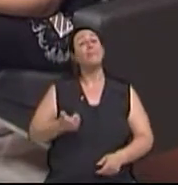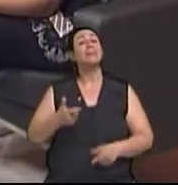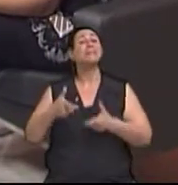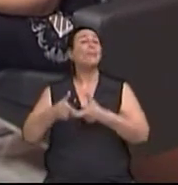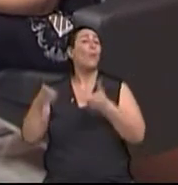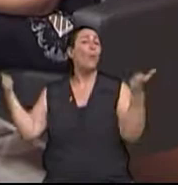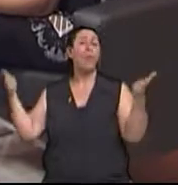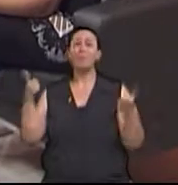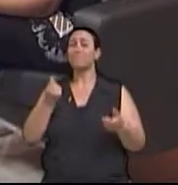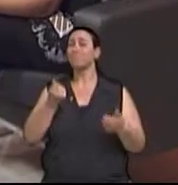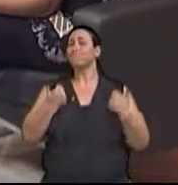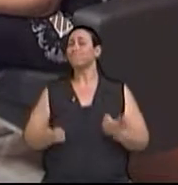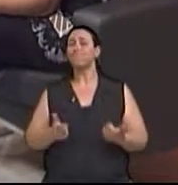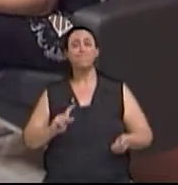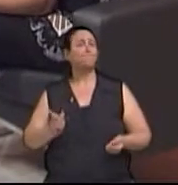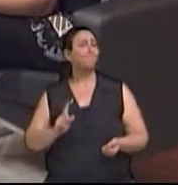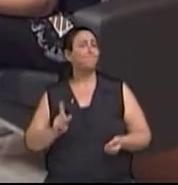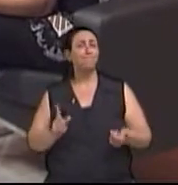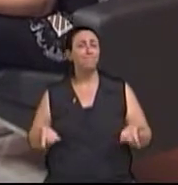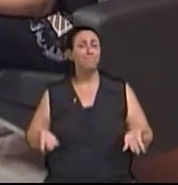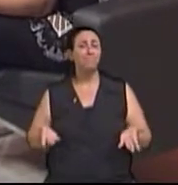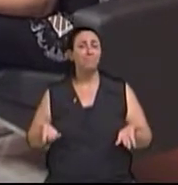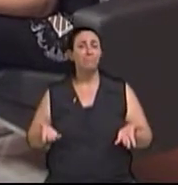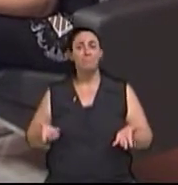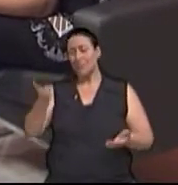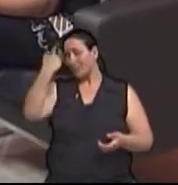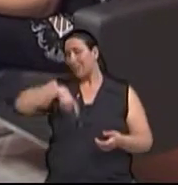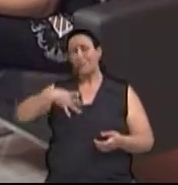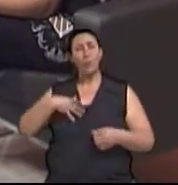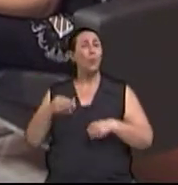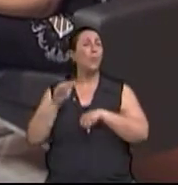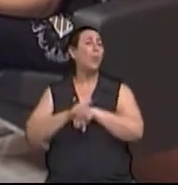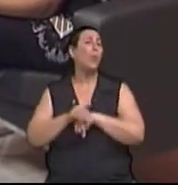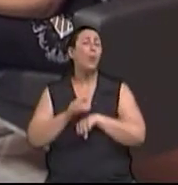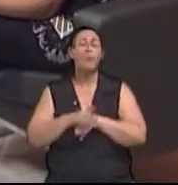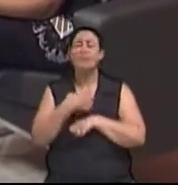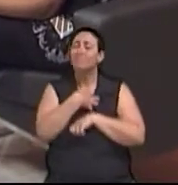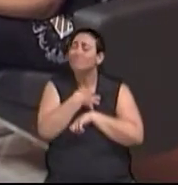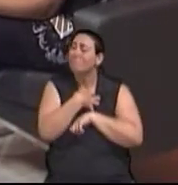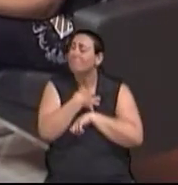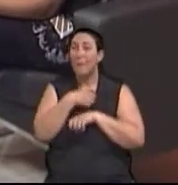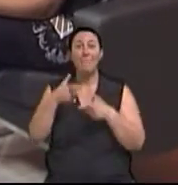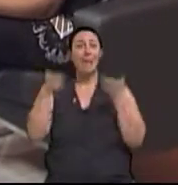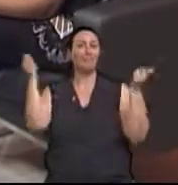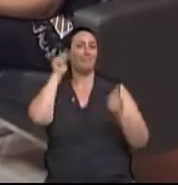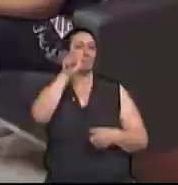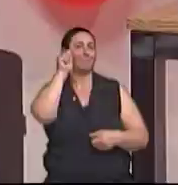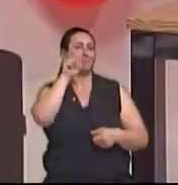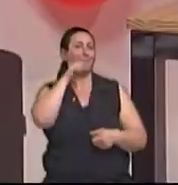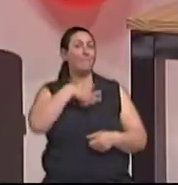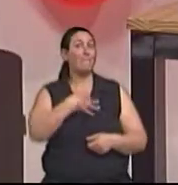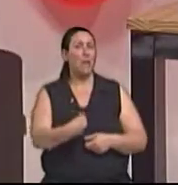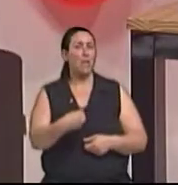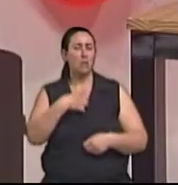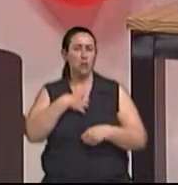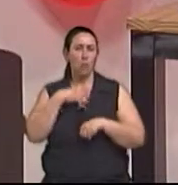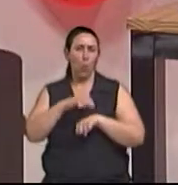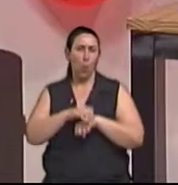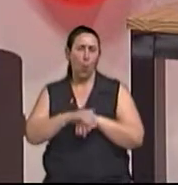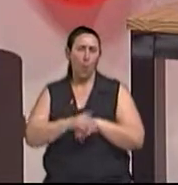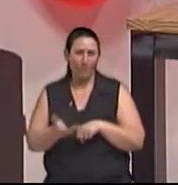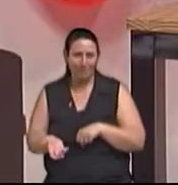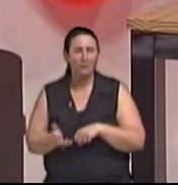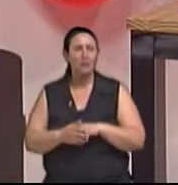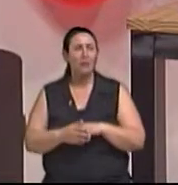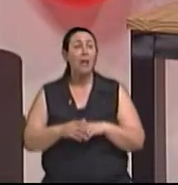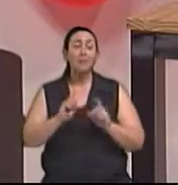Doutor e a culpa e a culpa das filhas eu vejo mais as mulheres culpadas mas não é preciso ter culpa